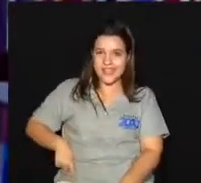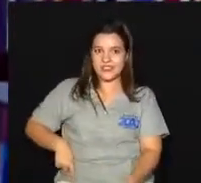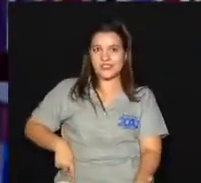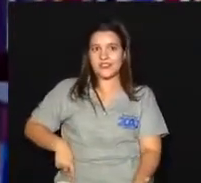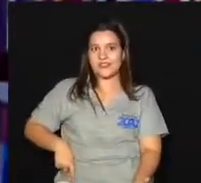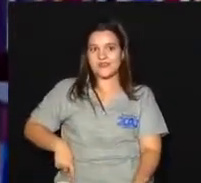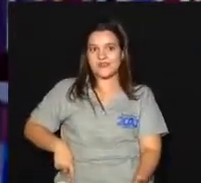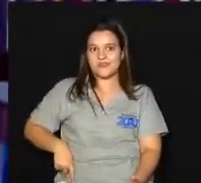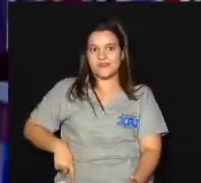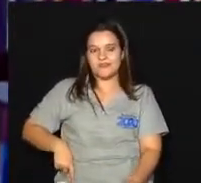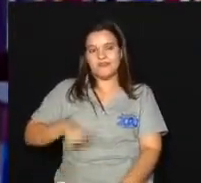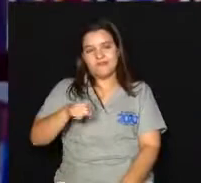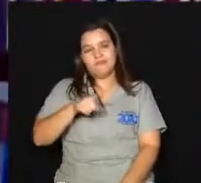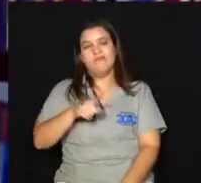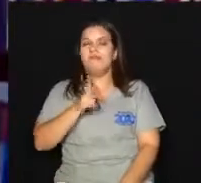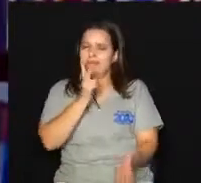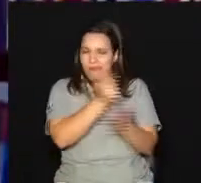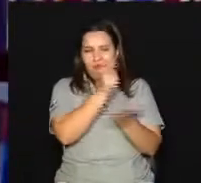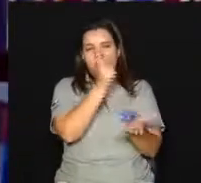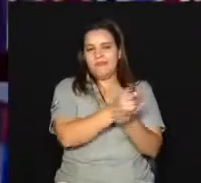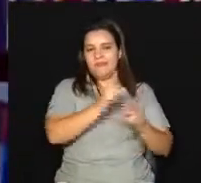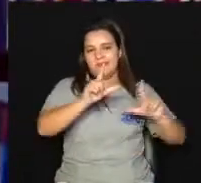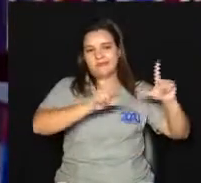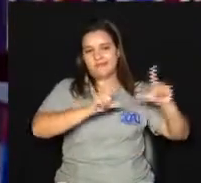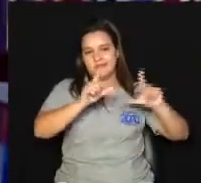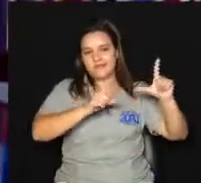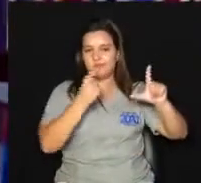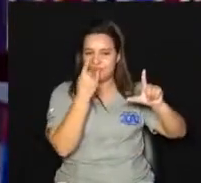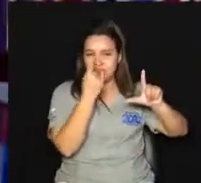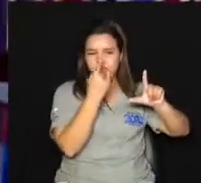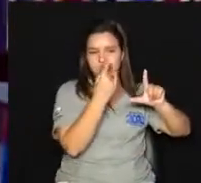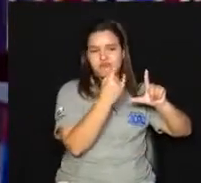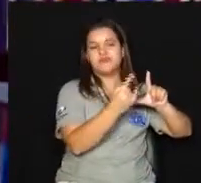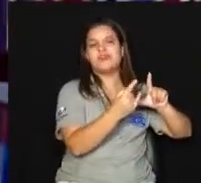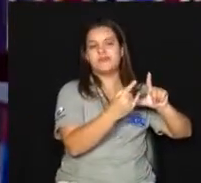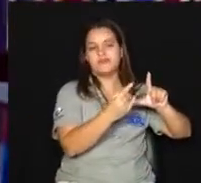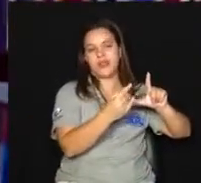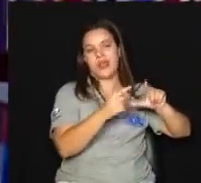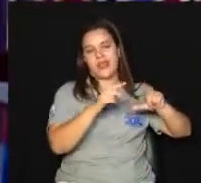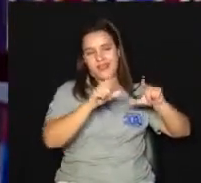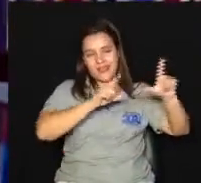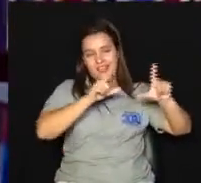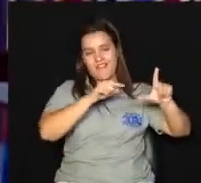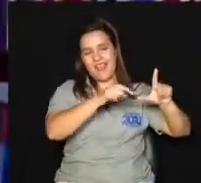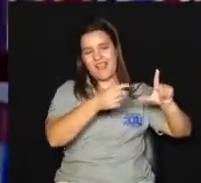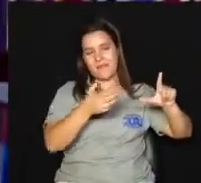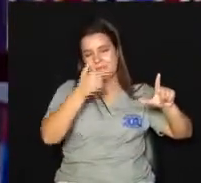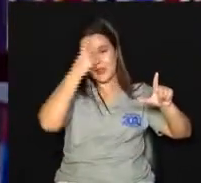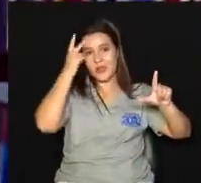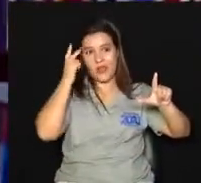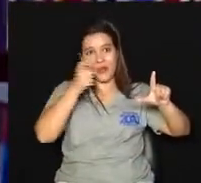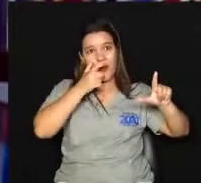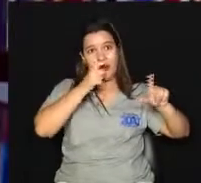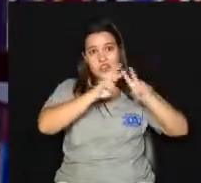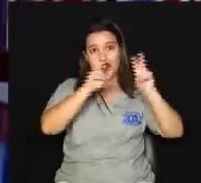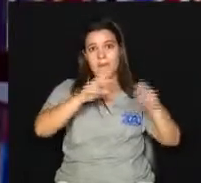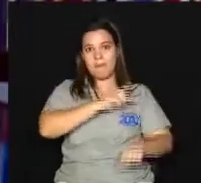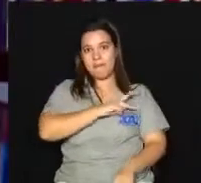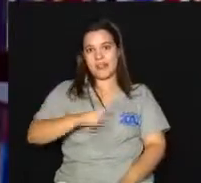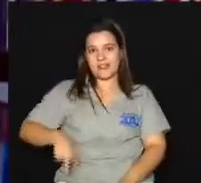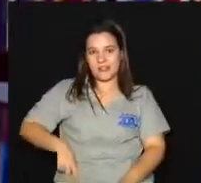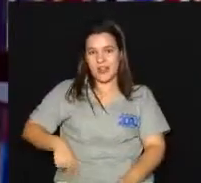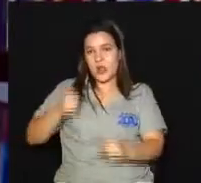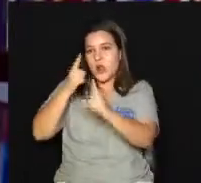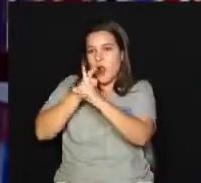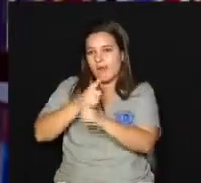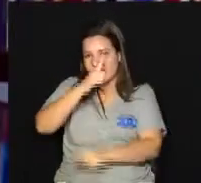República, essa dificilmente não atrairá o interesse da mídia de massa. Ô,